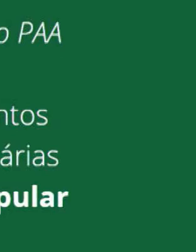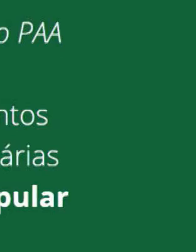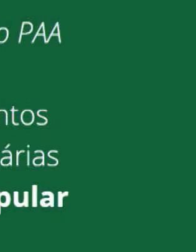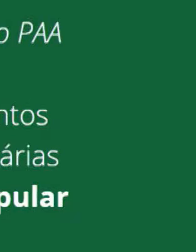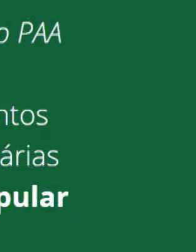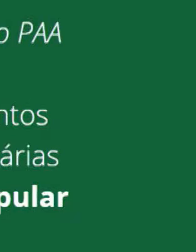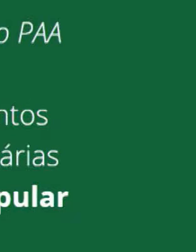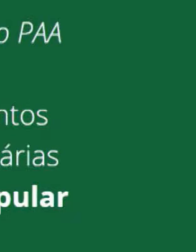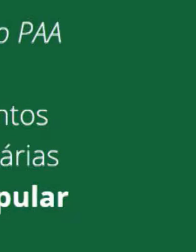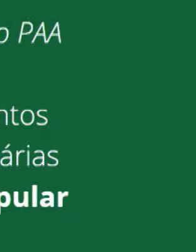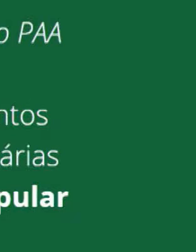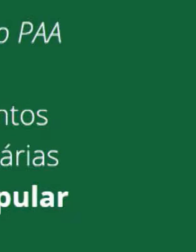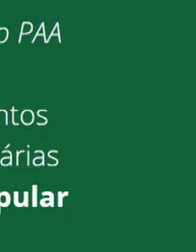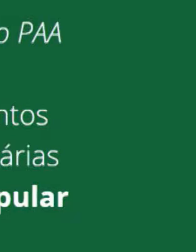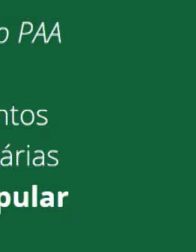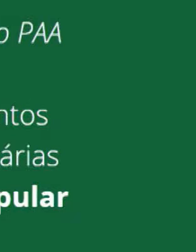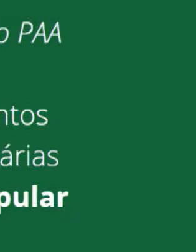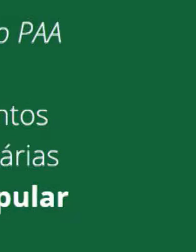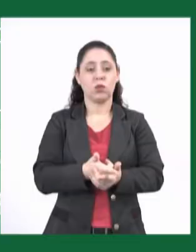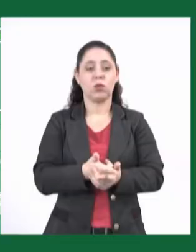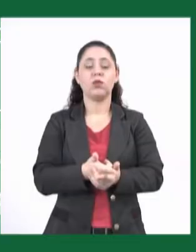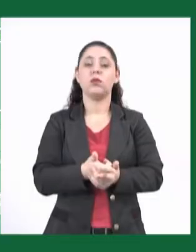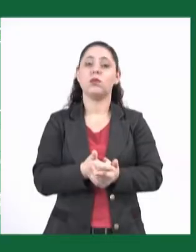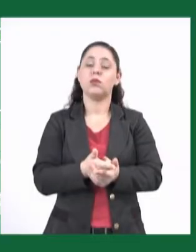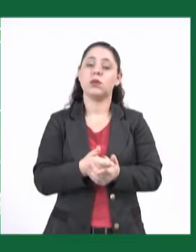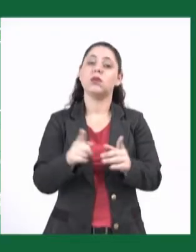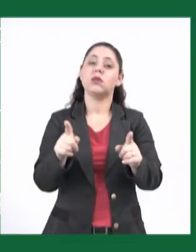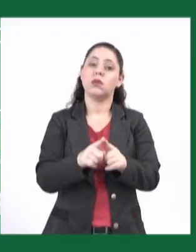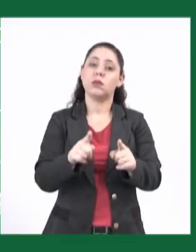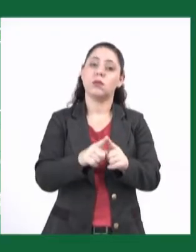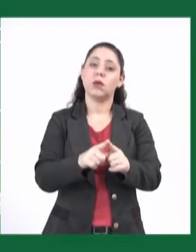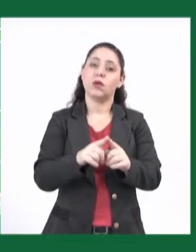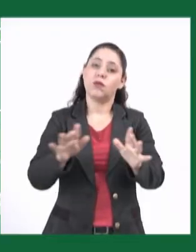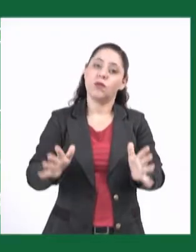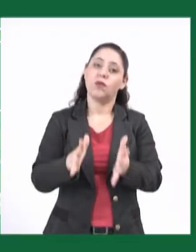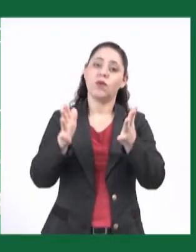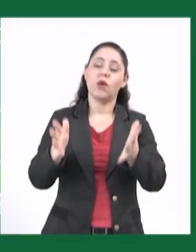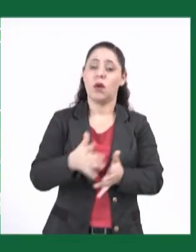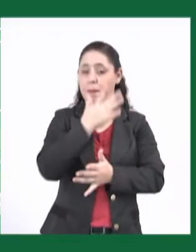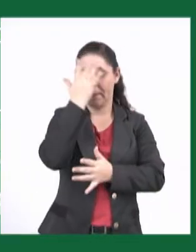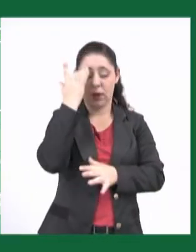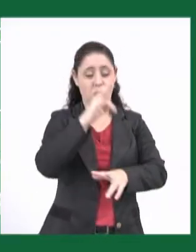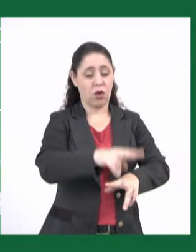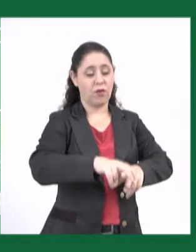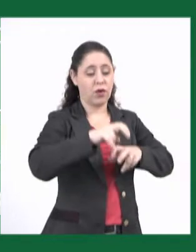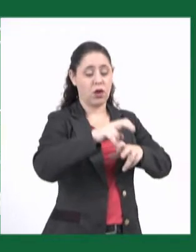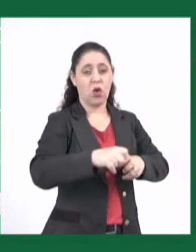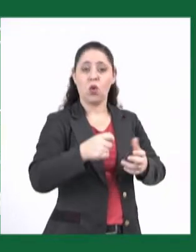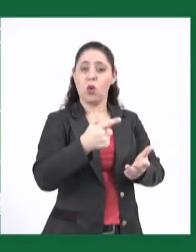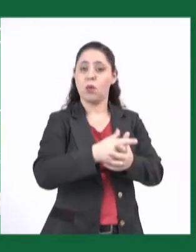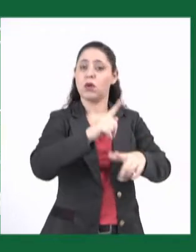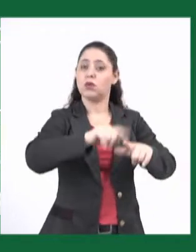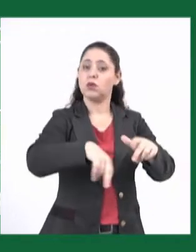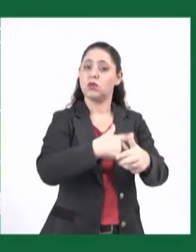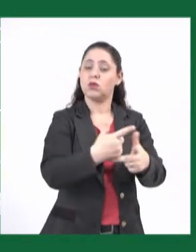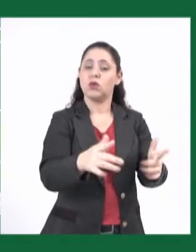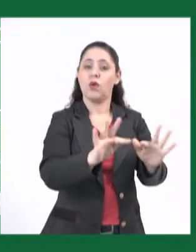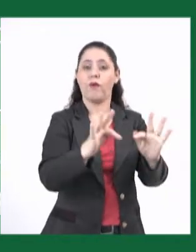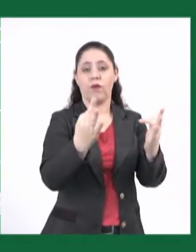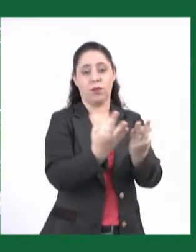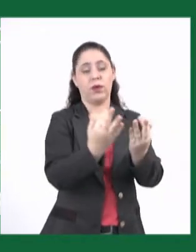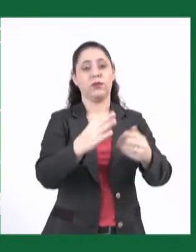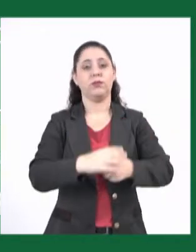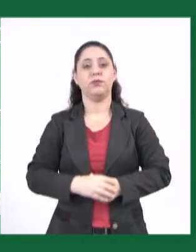que a gente compre e sustente, né, fomente a vida do homem do campo através aí da agricultura